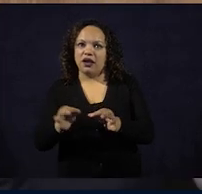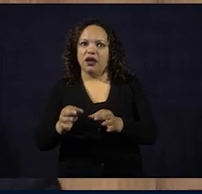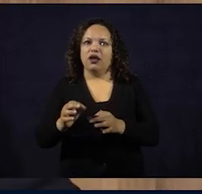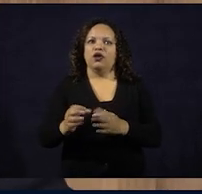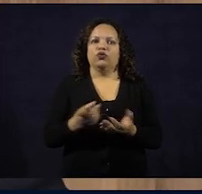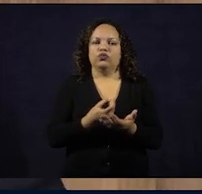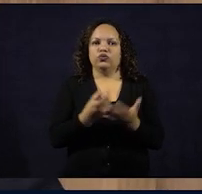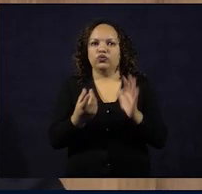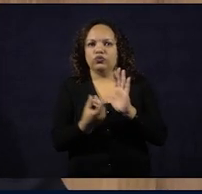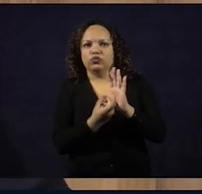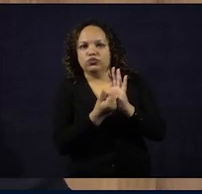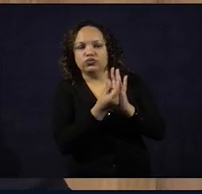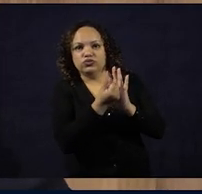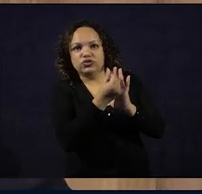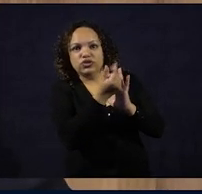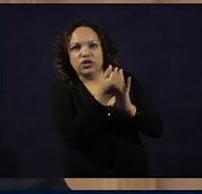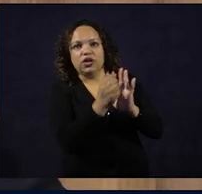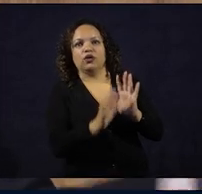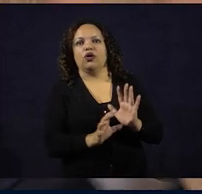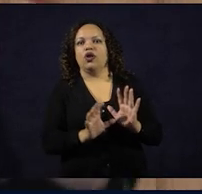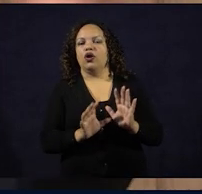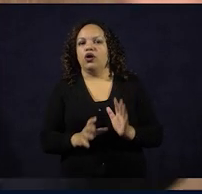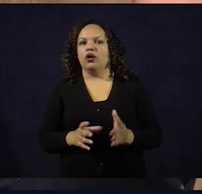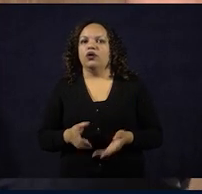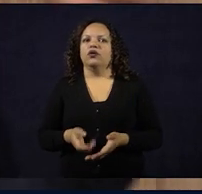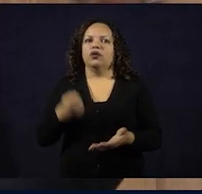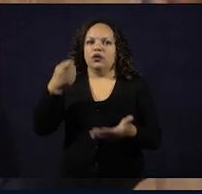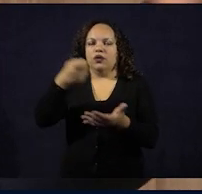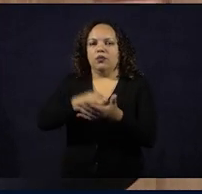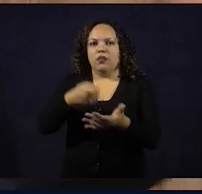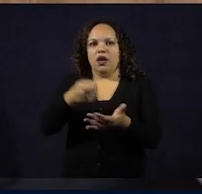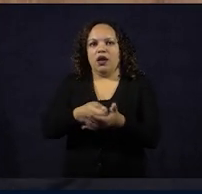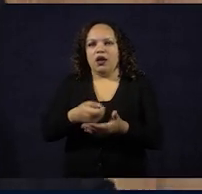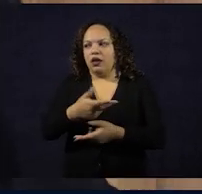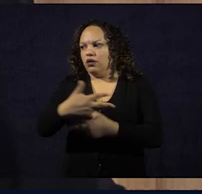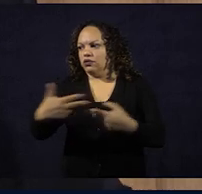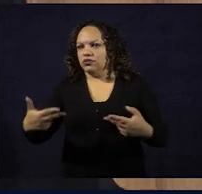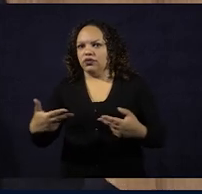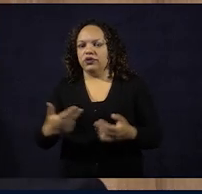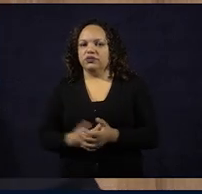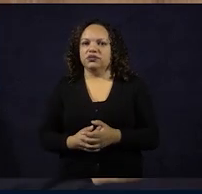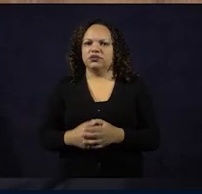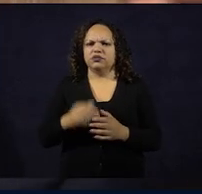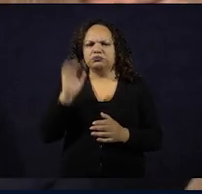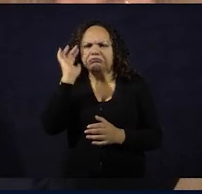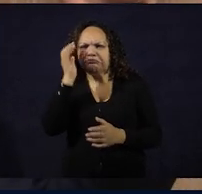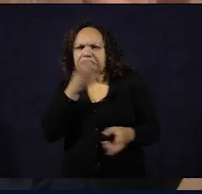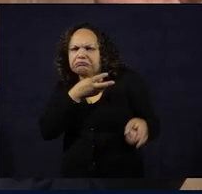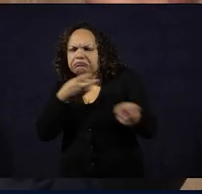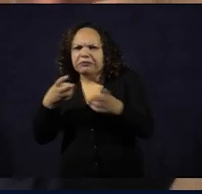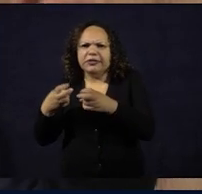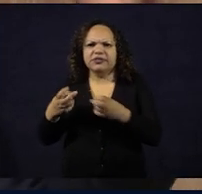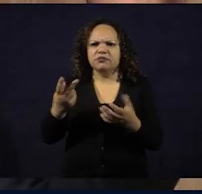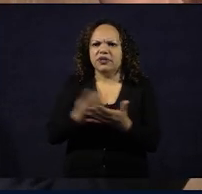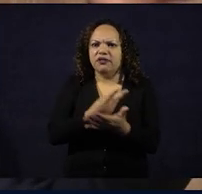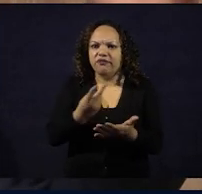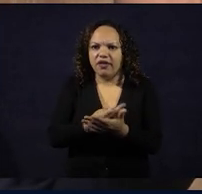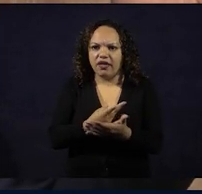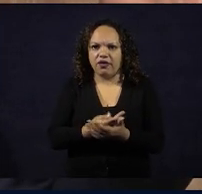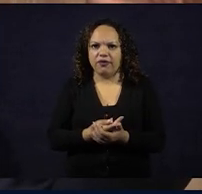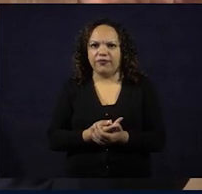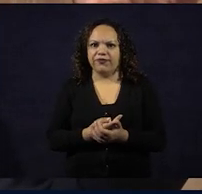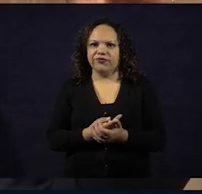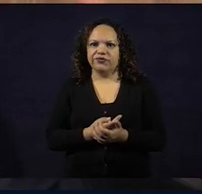eventualmente recomperação né e e entender se tem alguma coisa errada então acho que o melhor auditor que